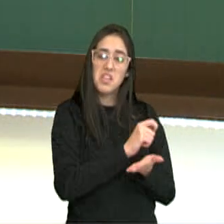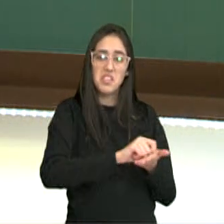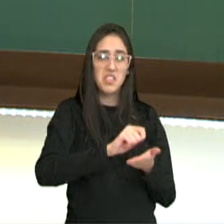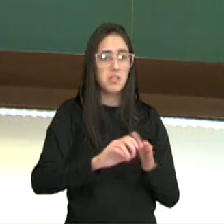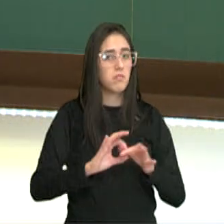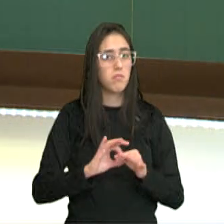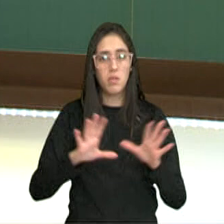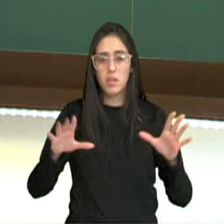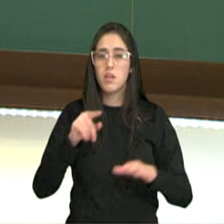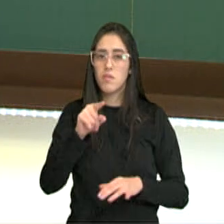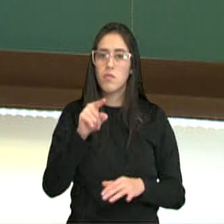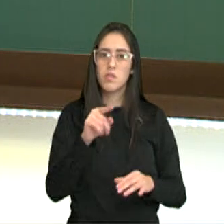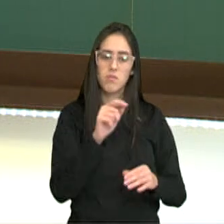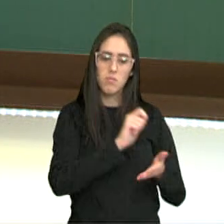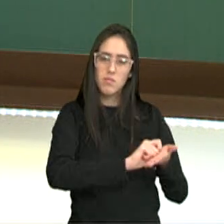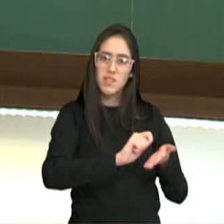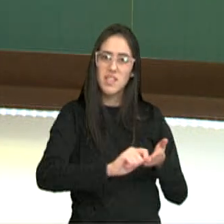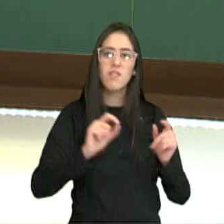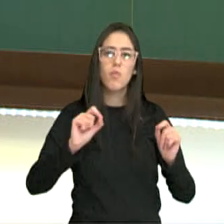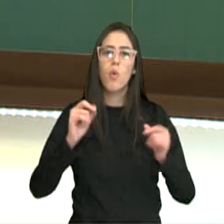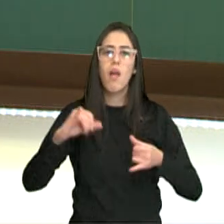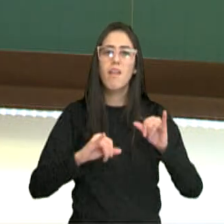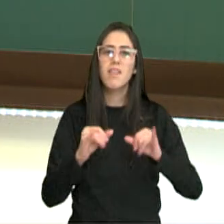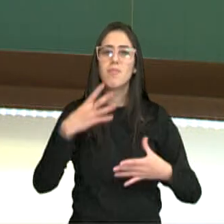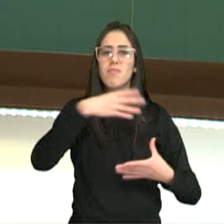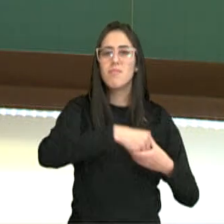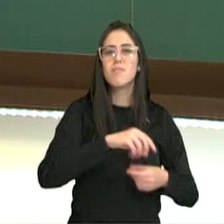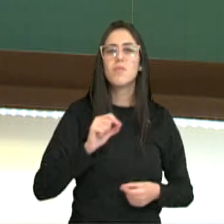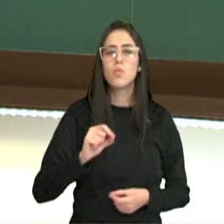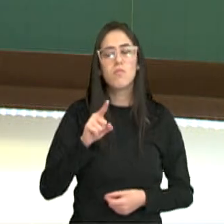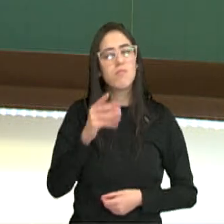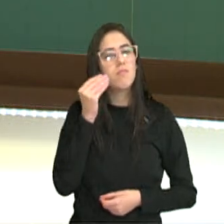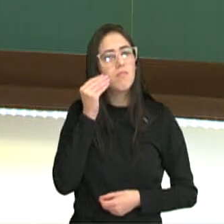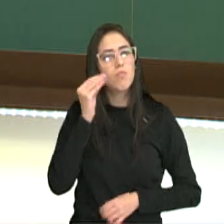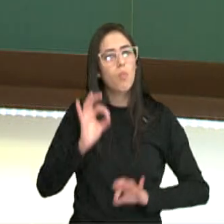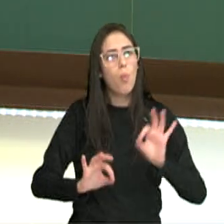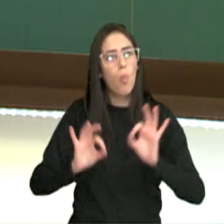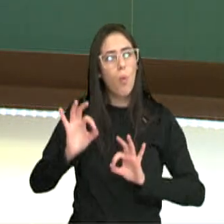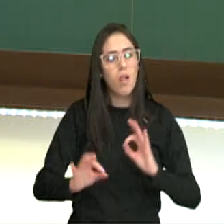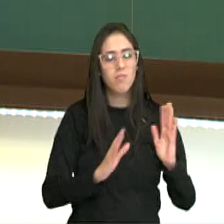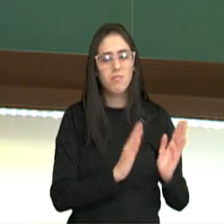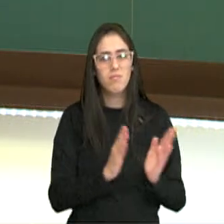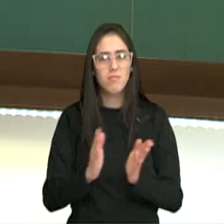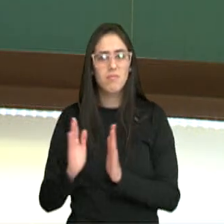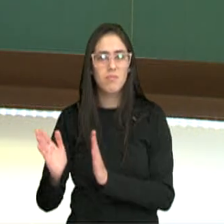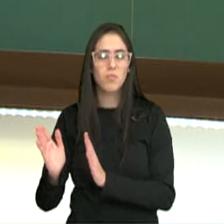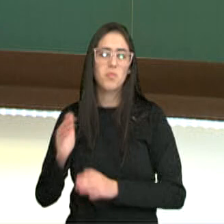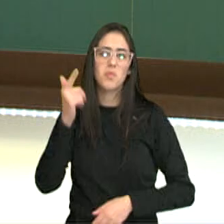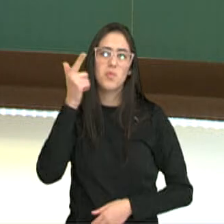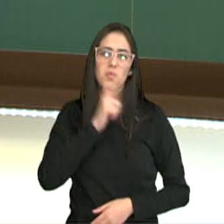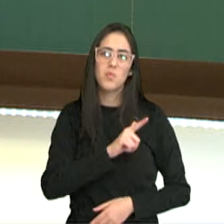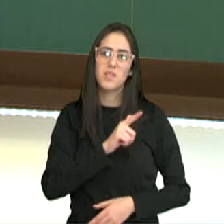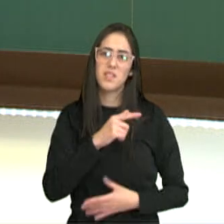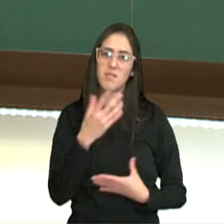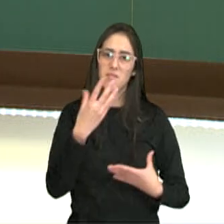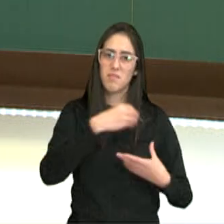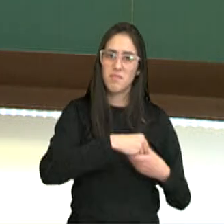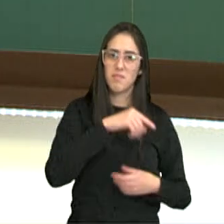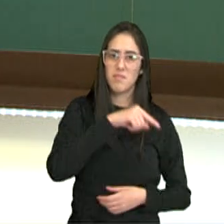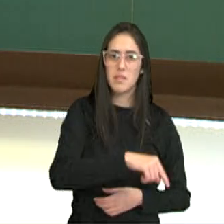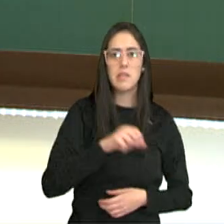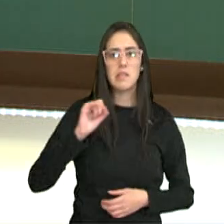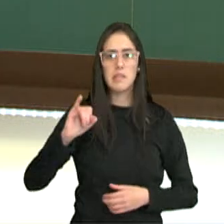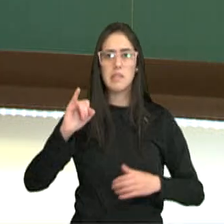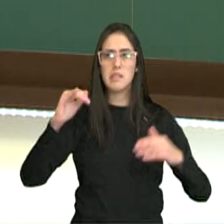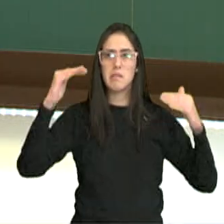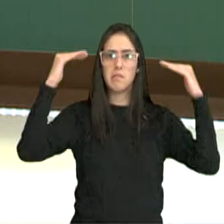da casa, escreva os elementos encontrados e tente organizar aí uma sequência para você colocar esses elementos. Se eles vão ficar no